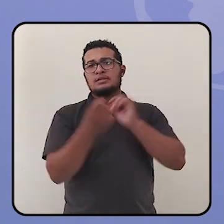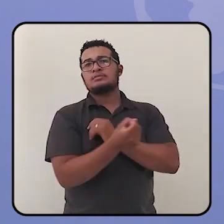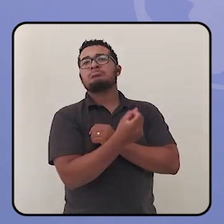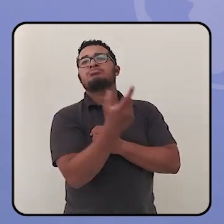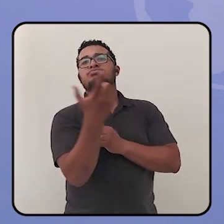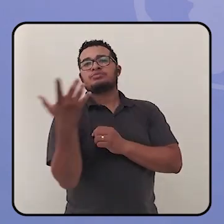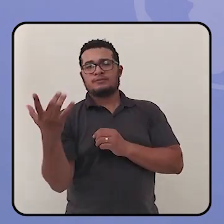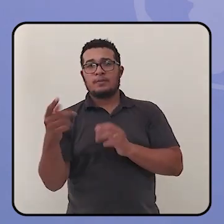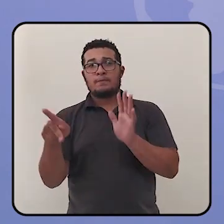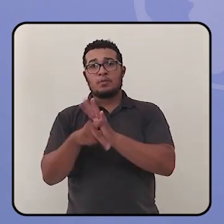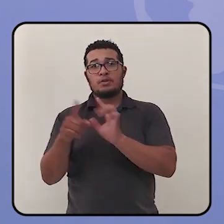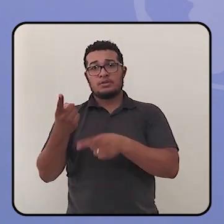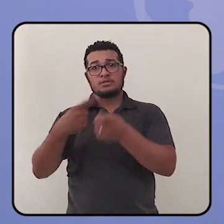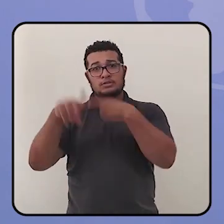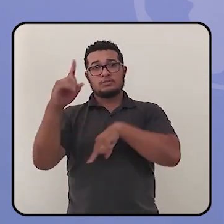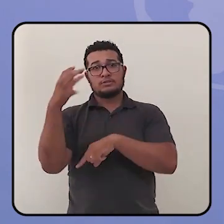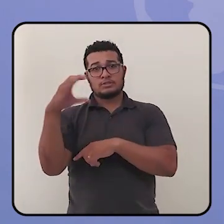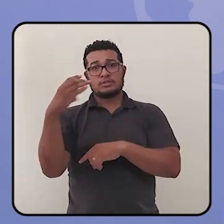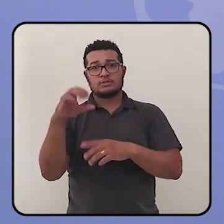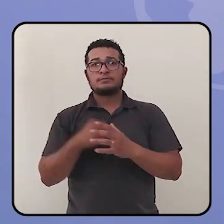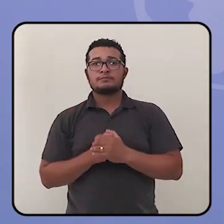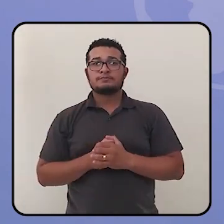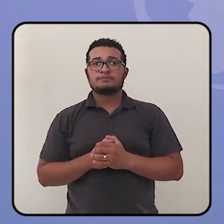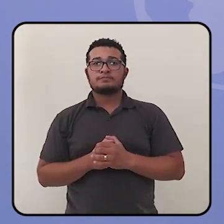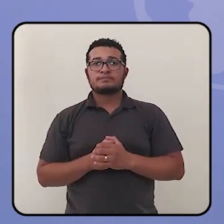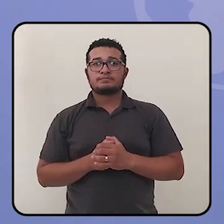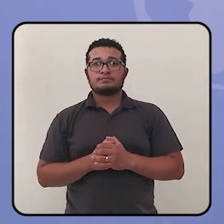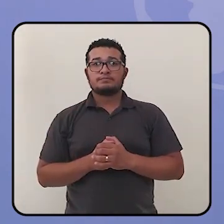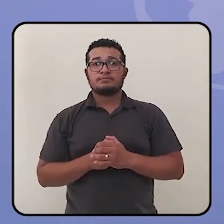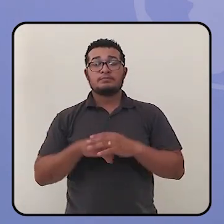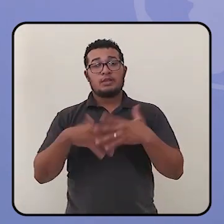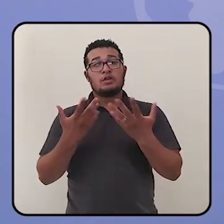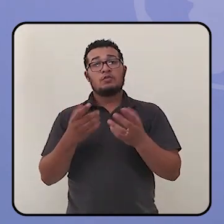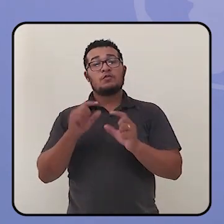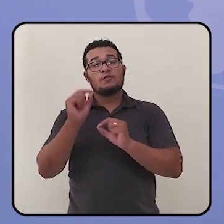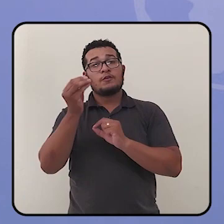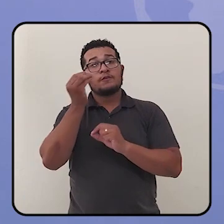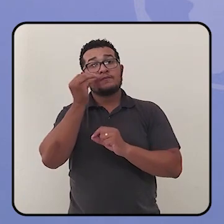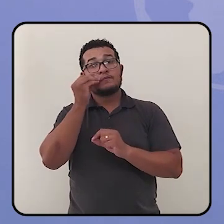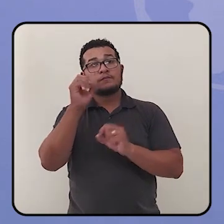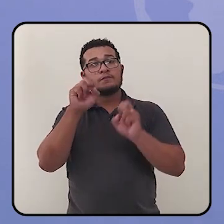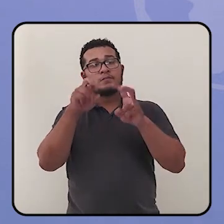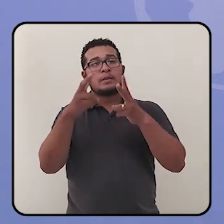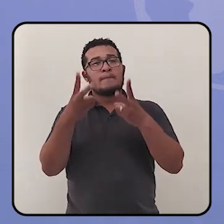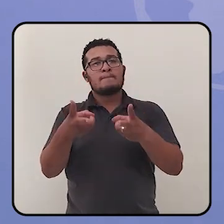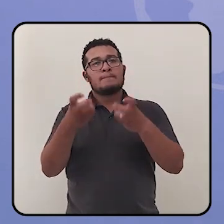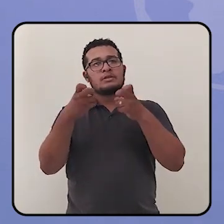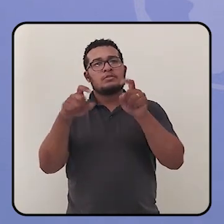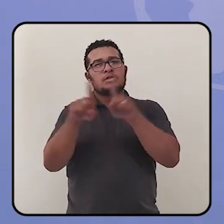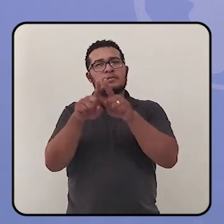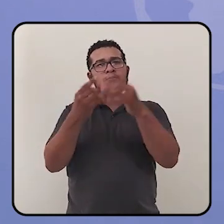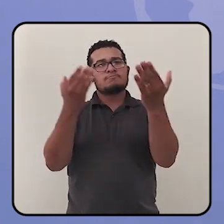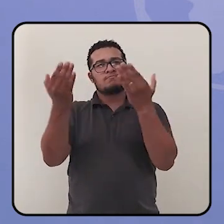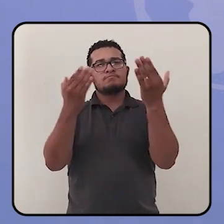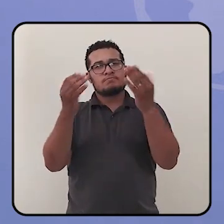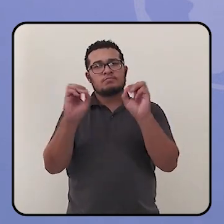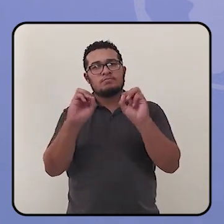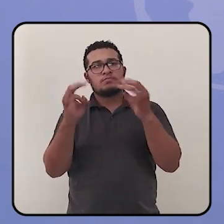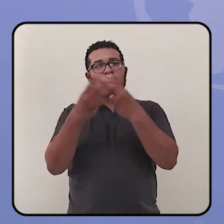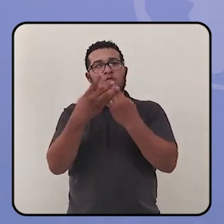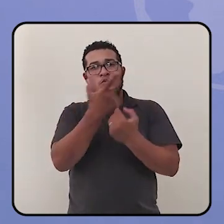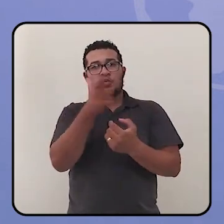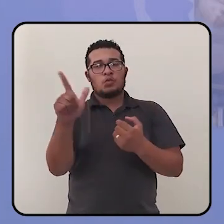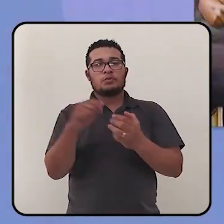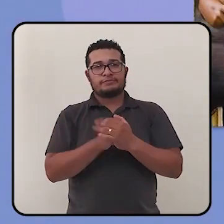do renascimento científico bem adiante organizar vamos perceber analisar observar o